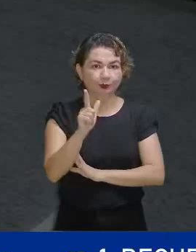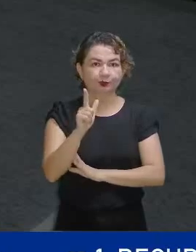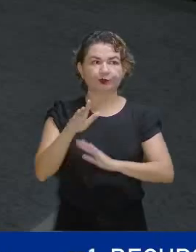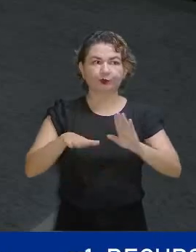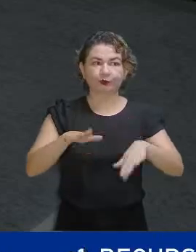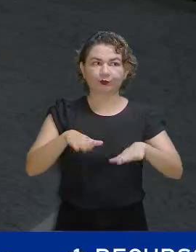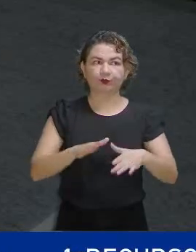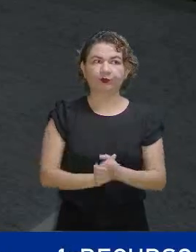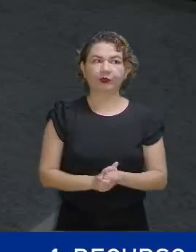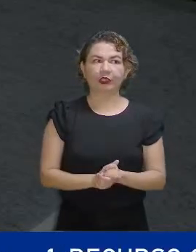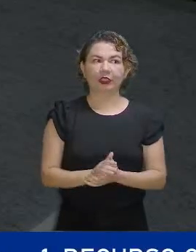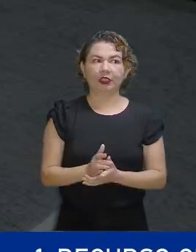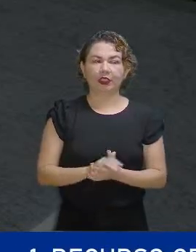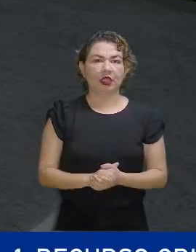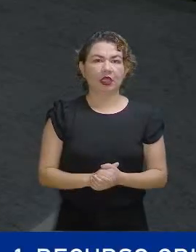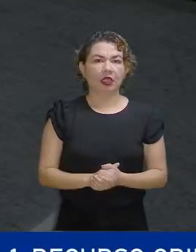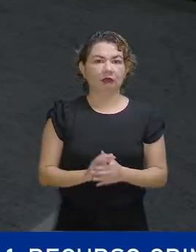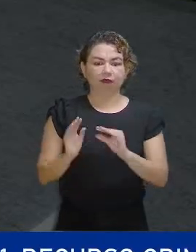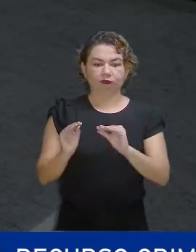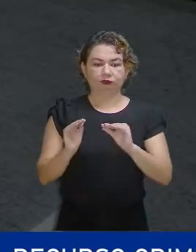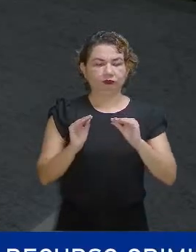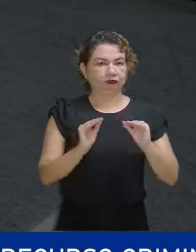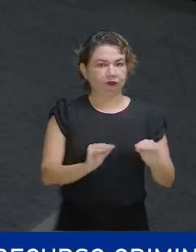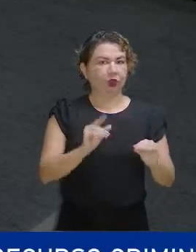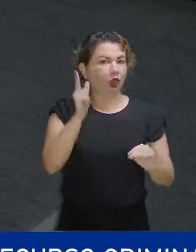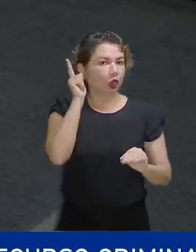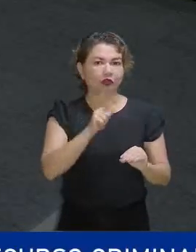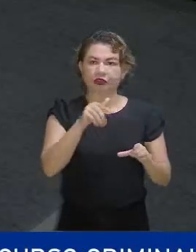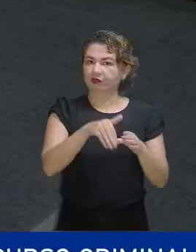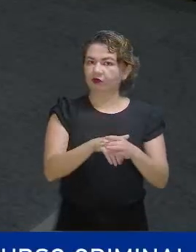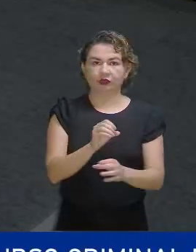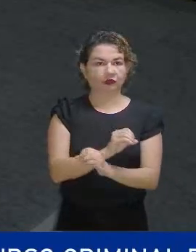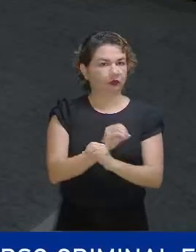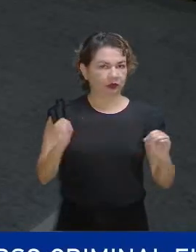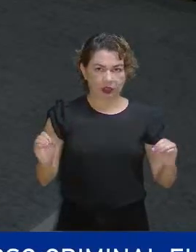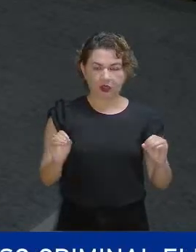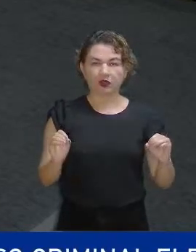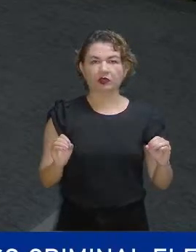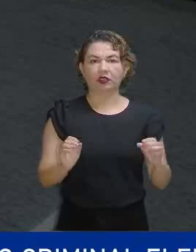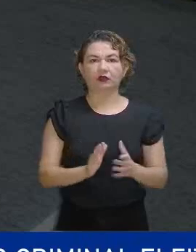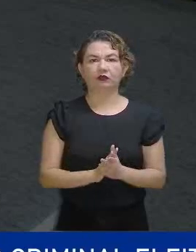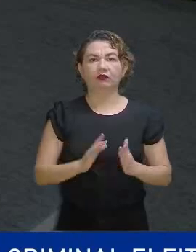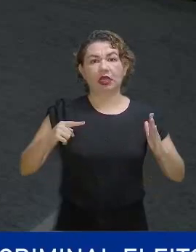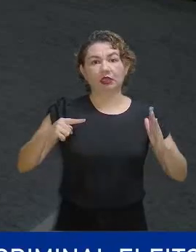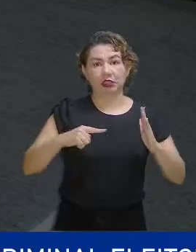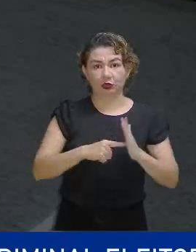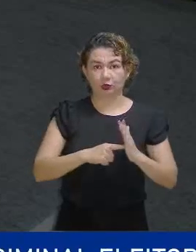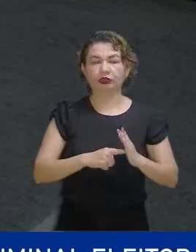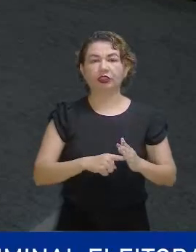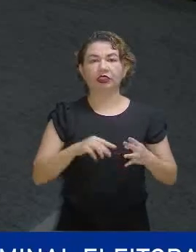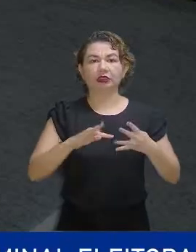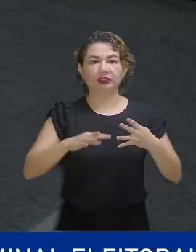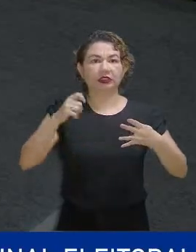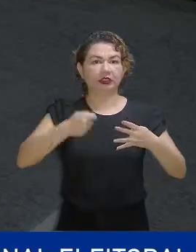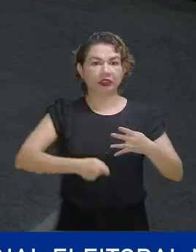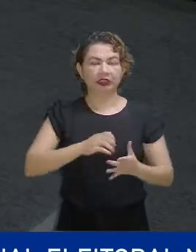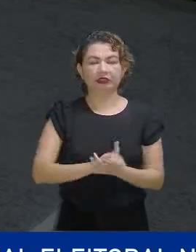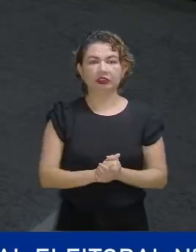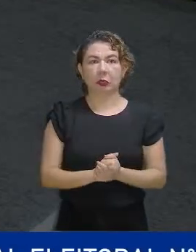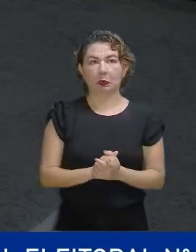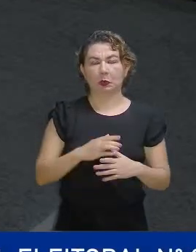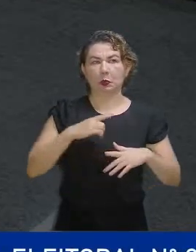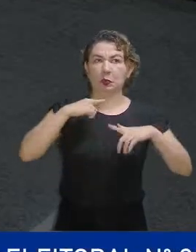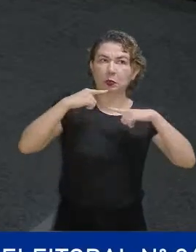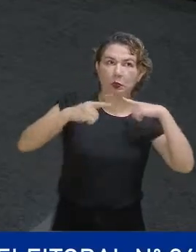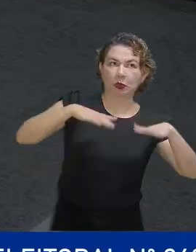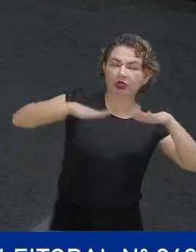0600-126-36.2022, origem Macapá barra P, relator juiz Anselmo Gonçalves, revisor juiz Normando de Souza. Basearam-se em meras